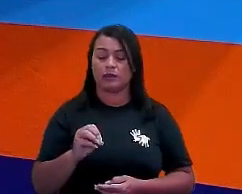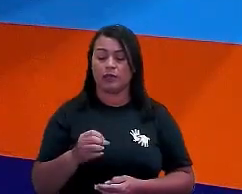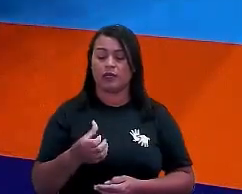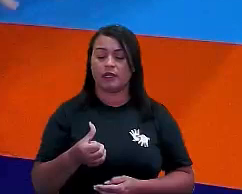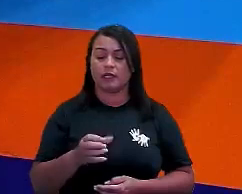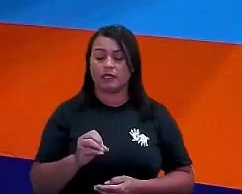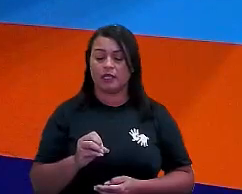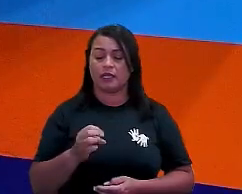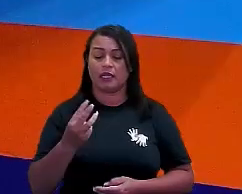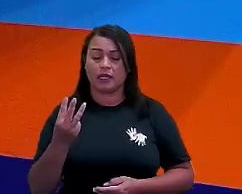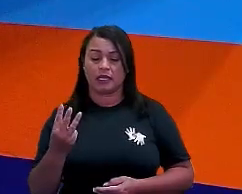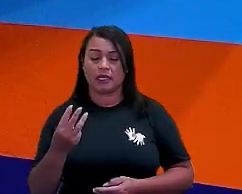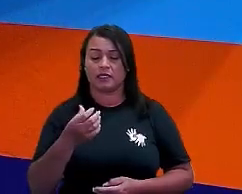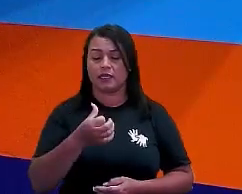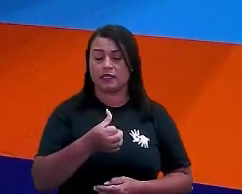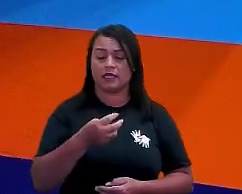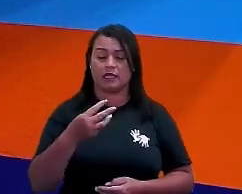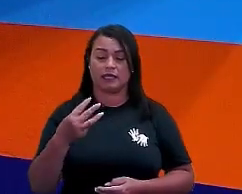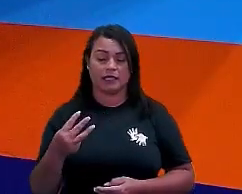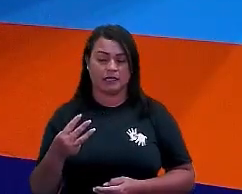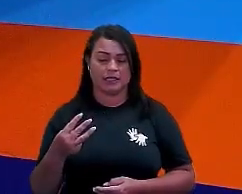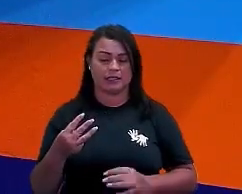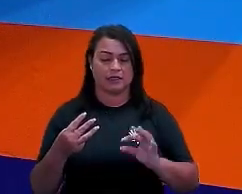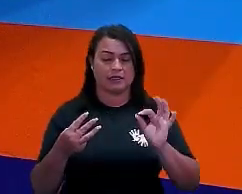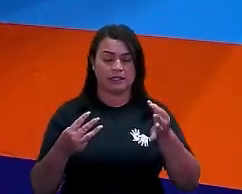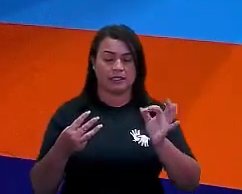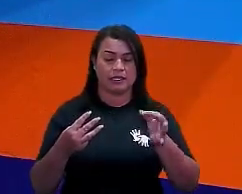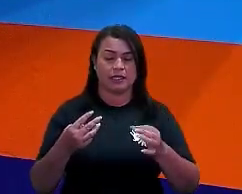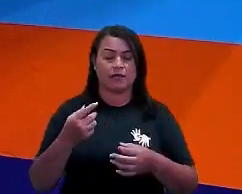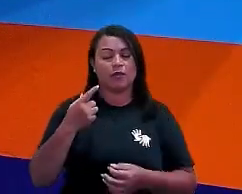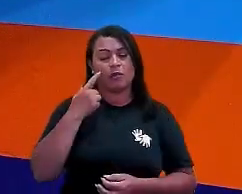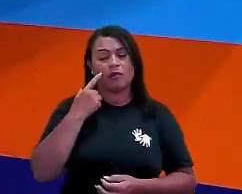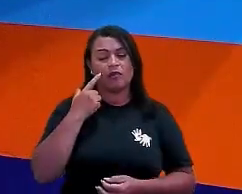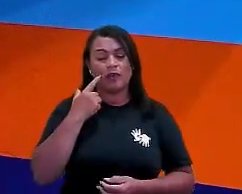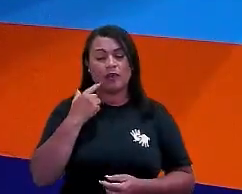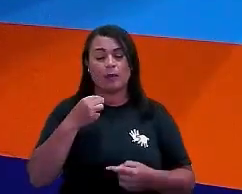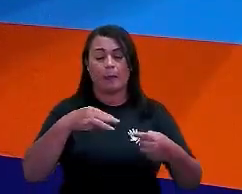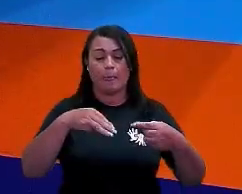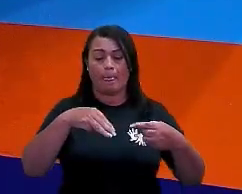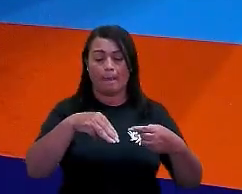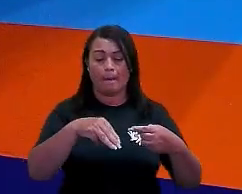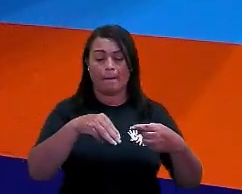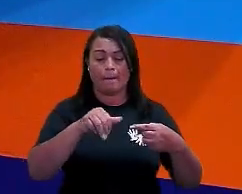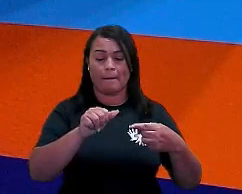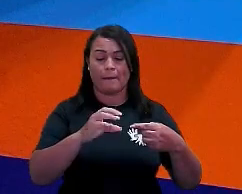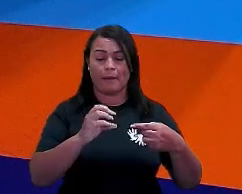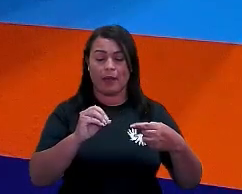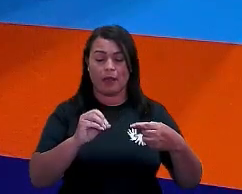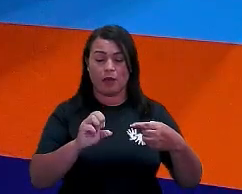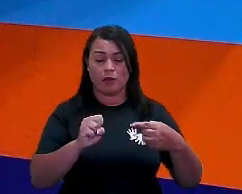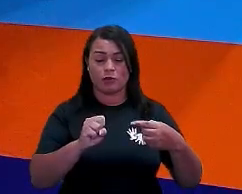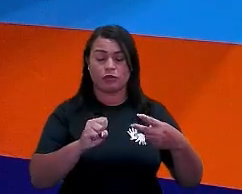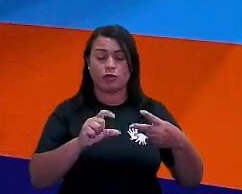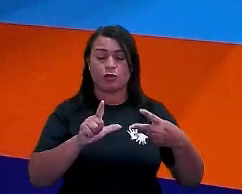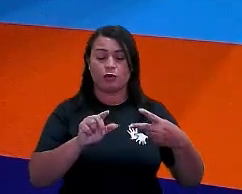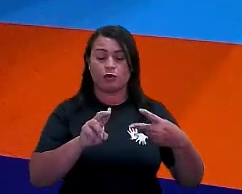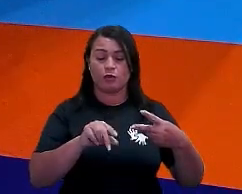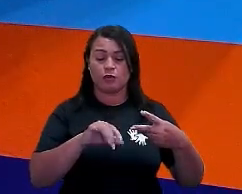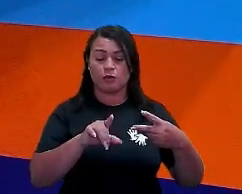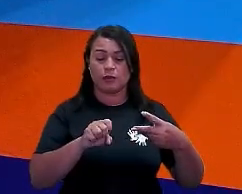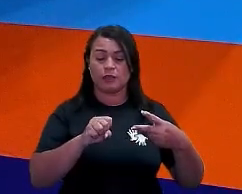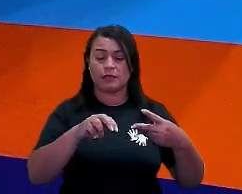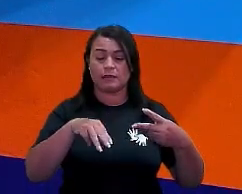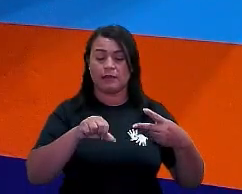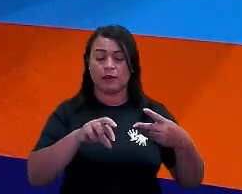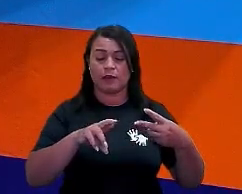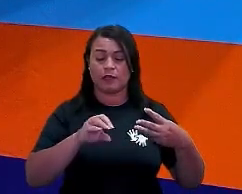3, 63, tá certo? Então, Marcos tem 48, Luiz tem 60 e Maurício